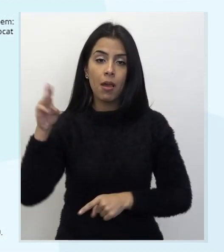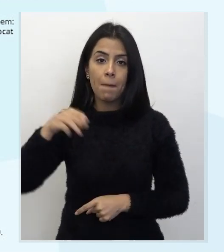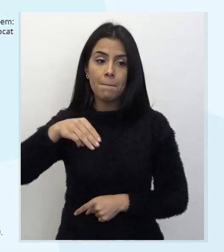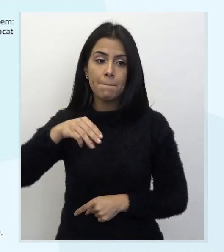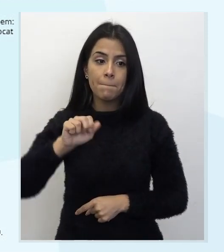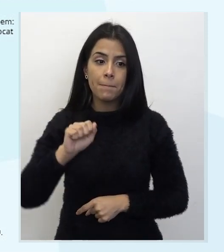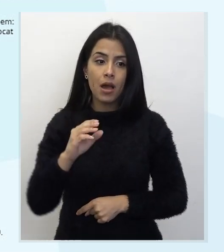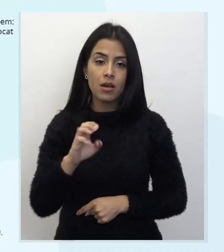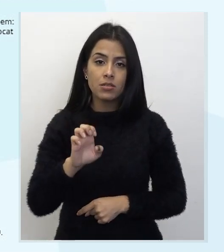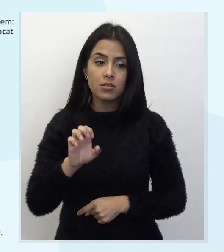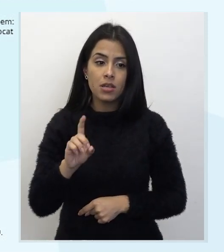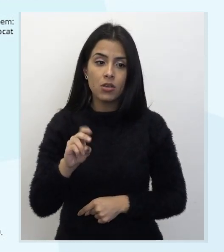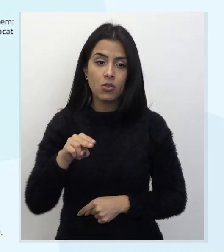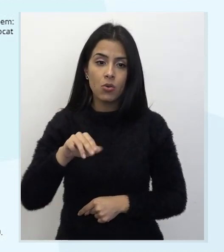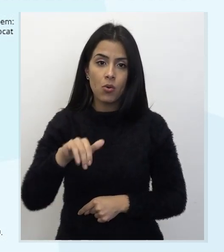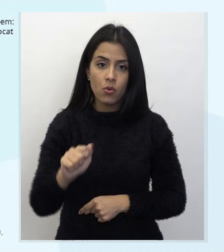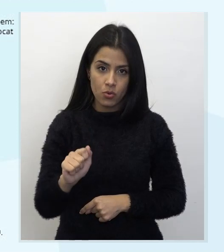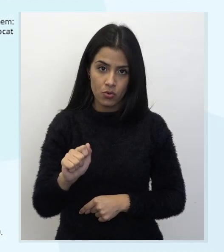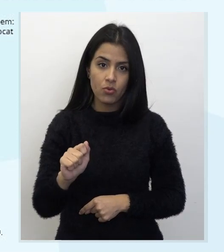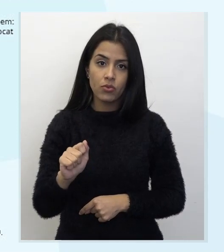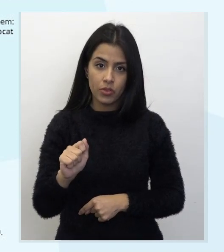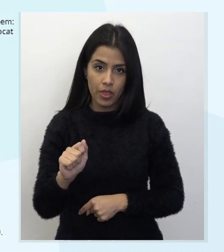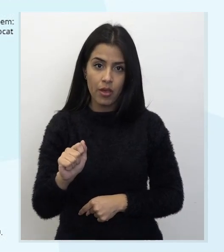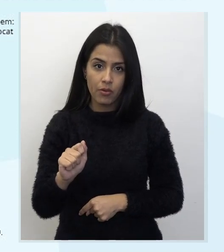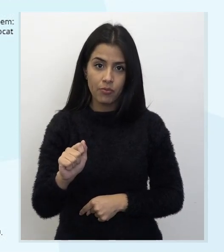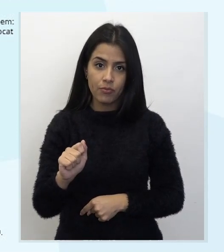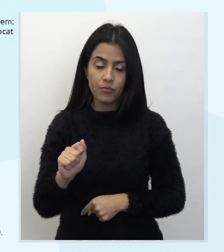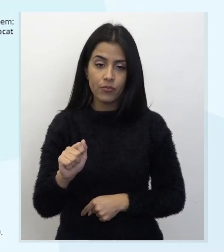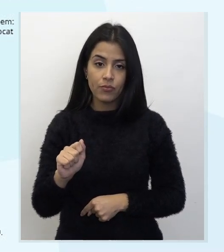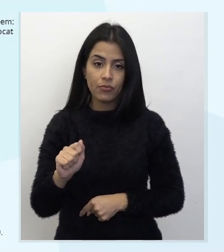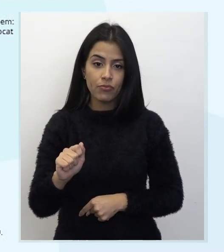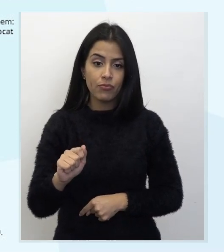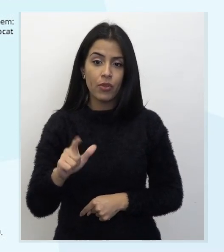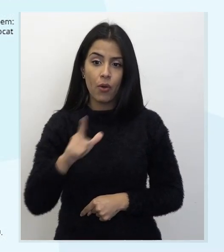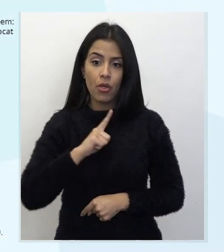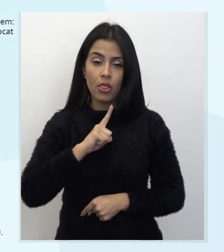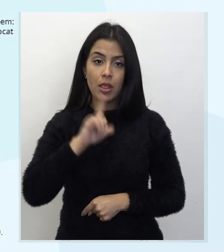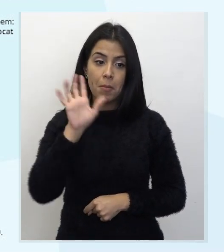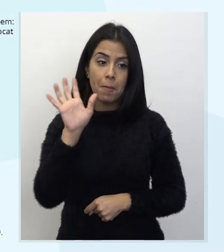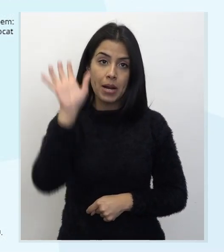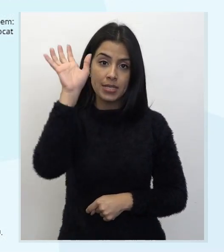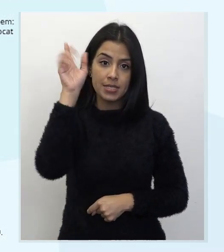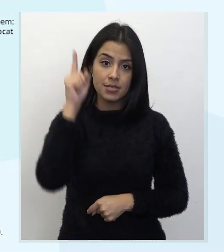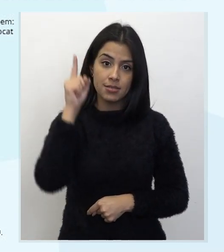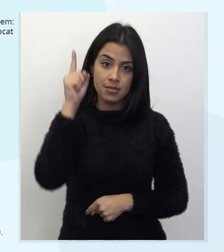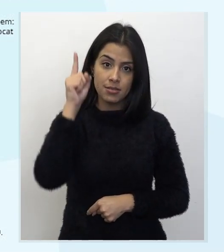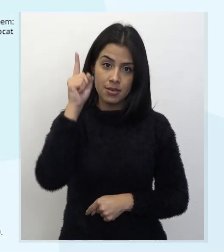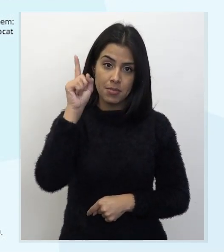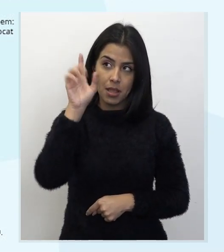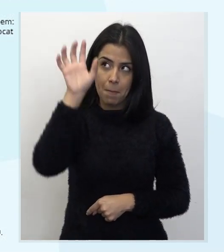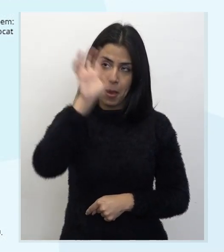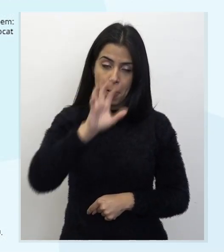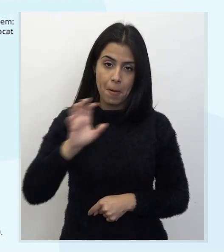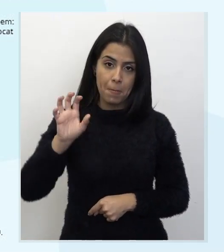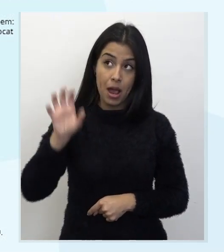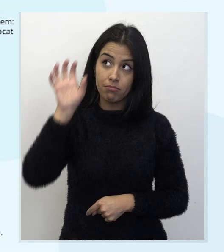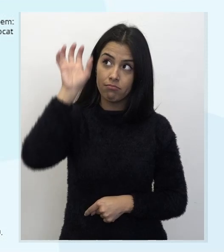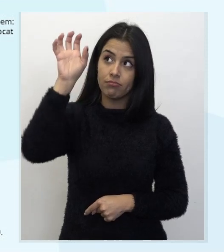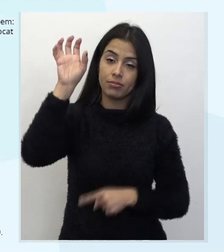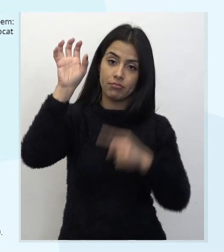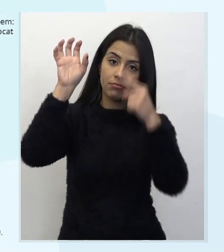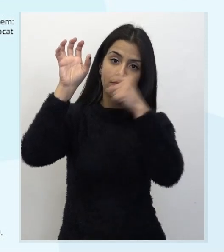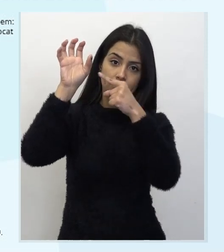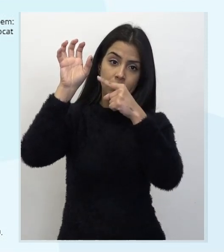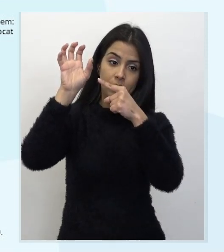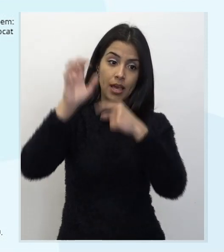norte da Península Balcânica, lá em cima, tinha a capital Pela. E os macedônios, embora eles